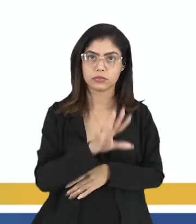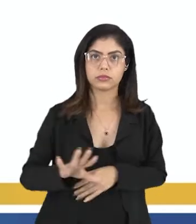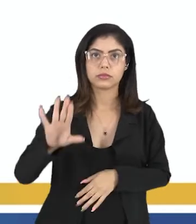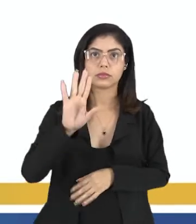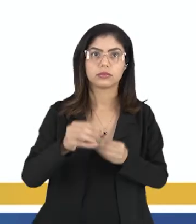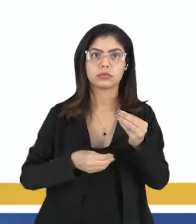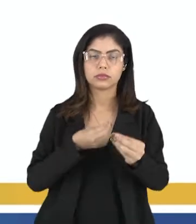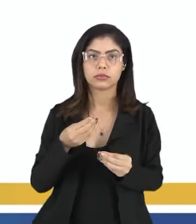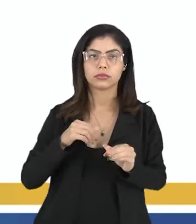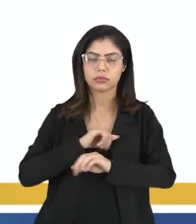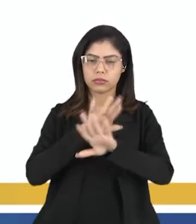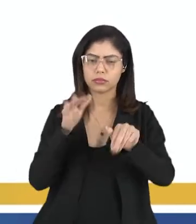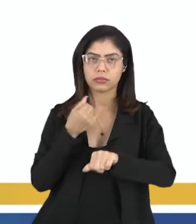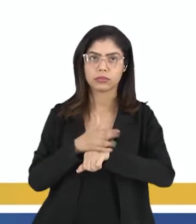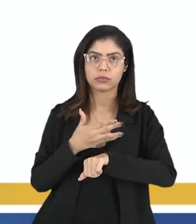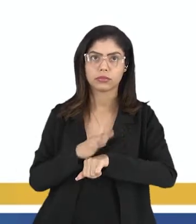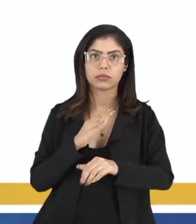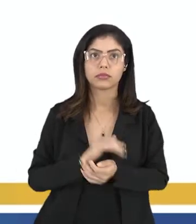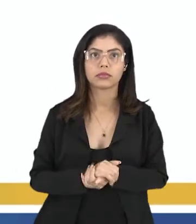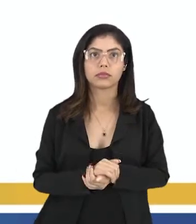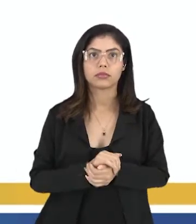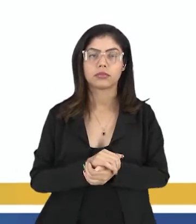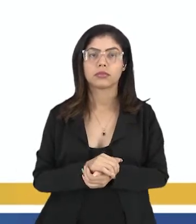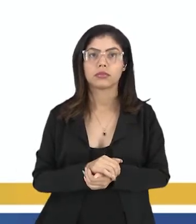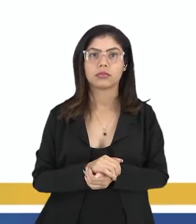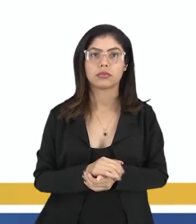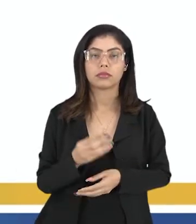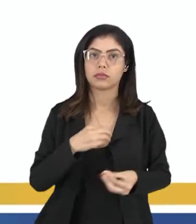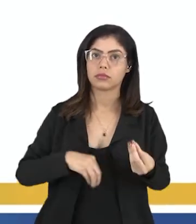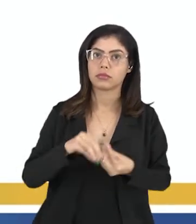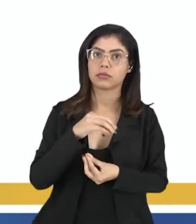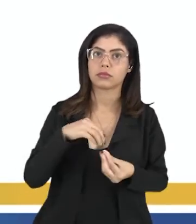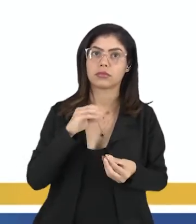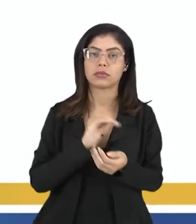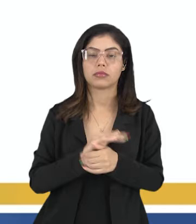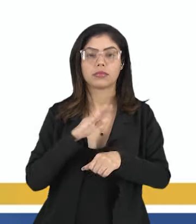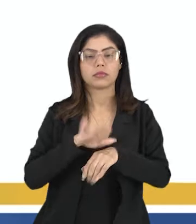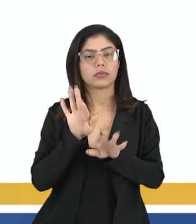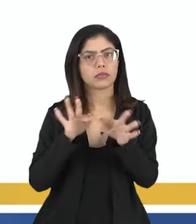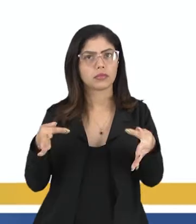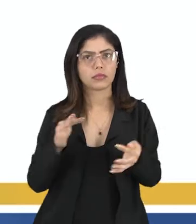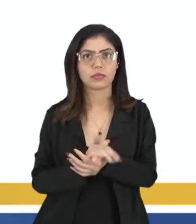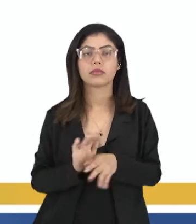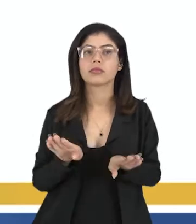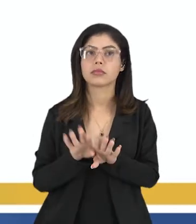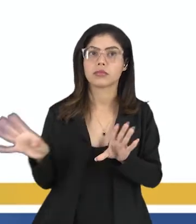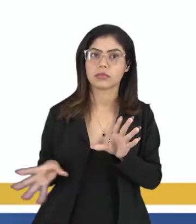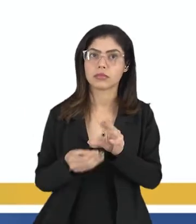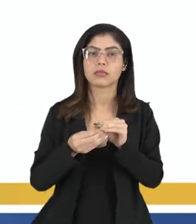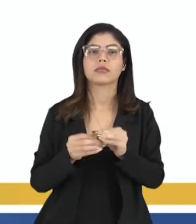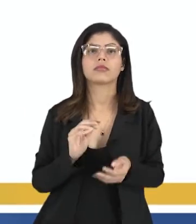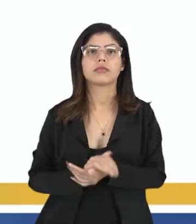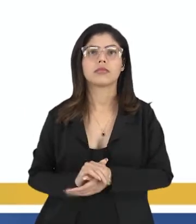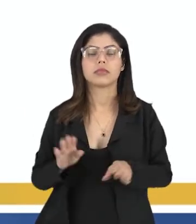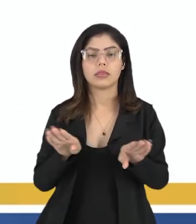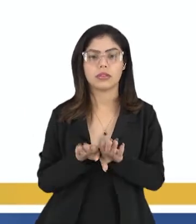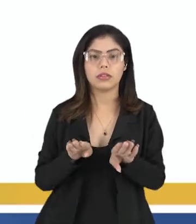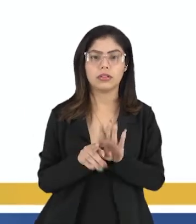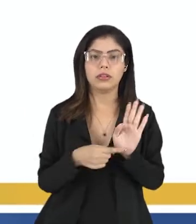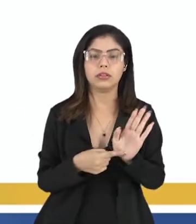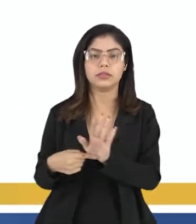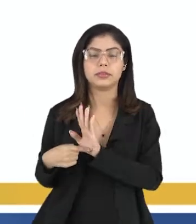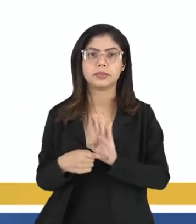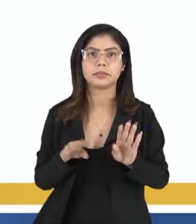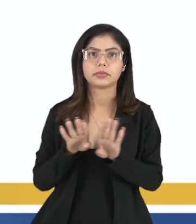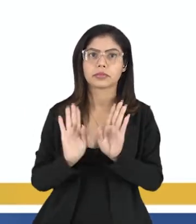maneira universal, de forma mais práticas, as reações mais simples e as mais complexas, indica para a